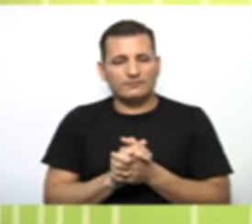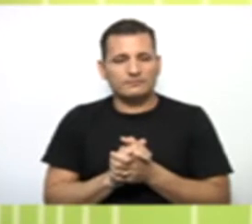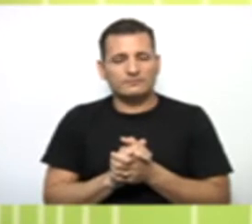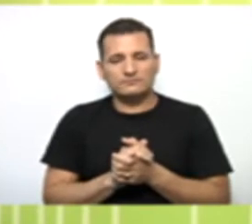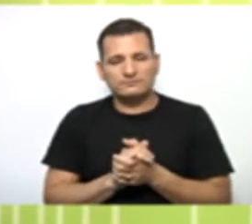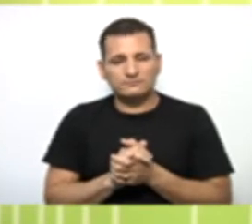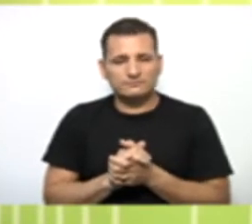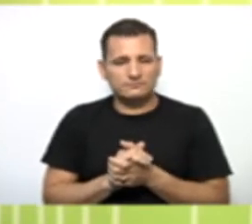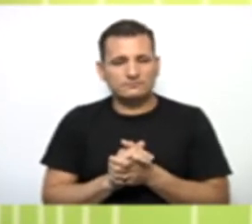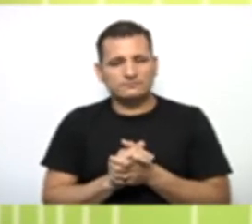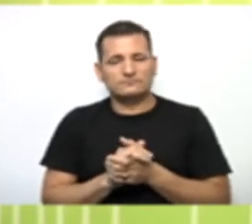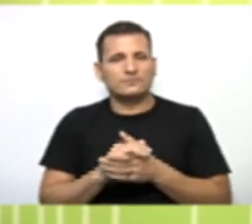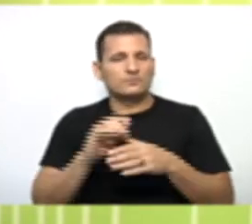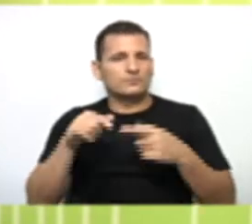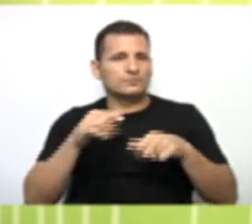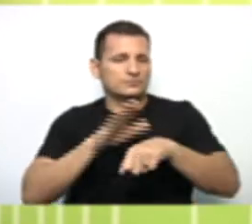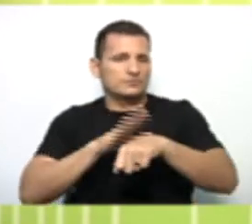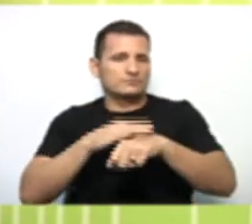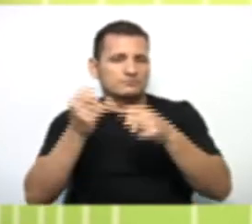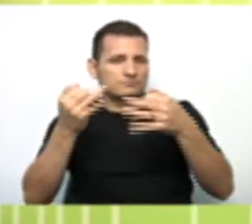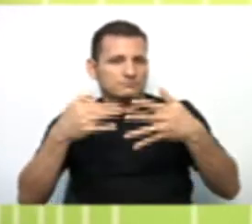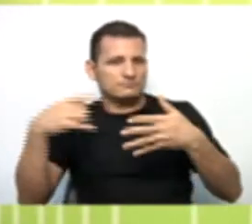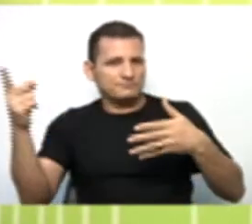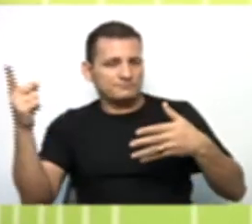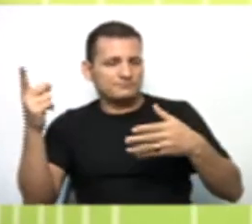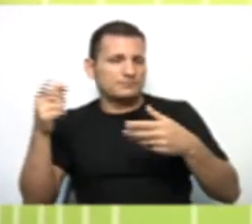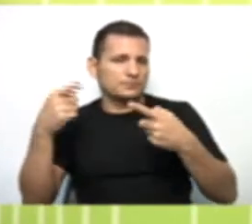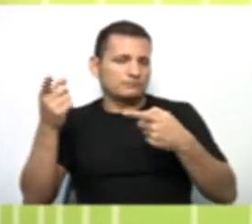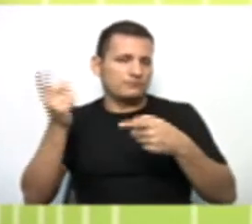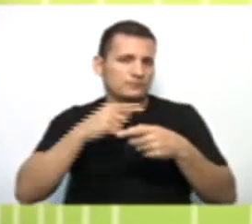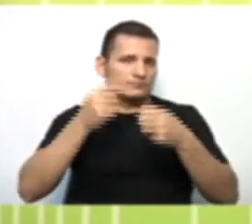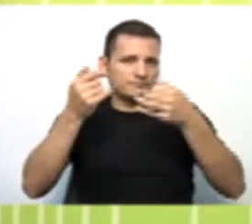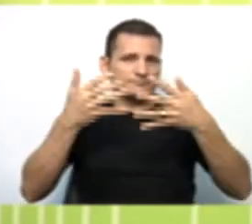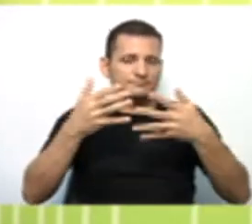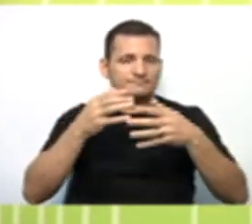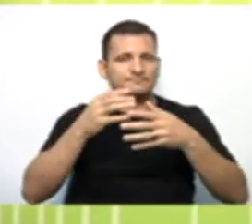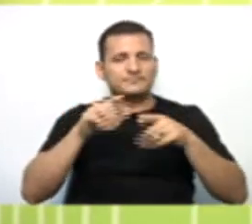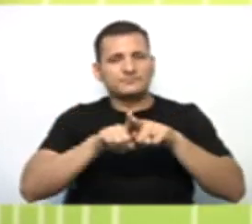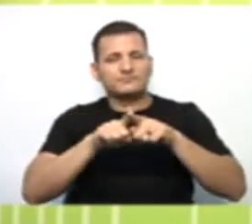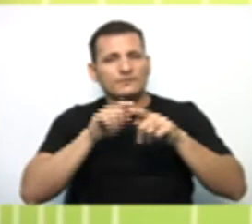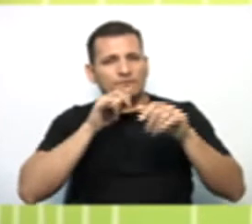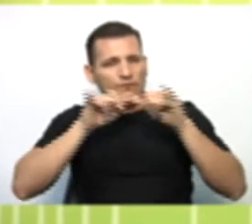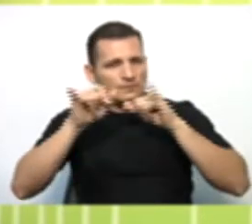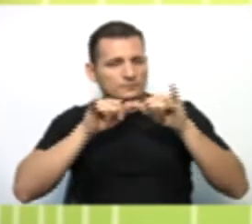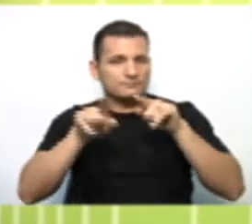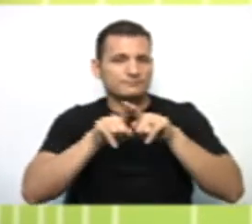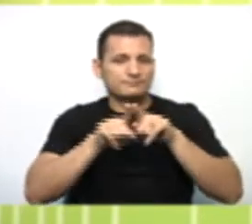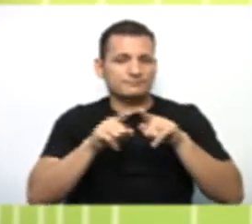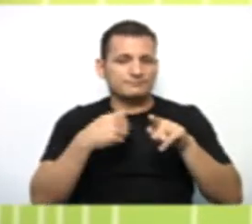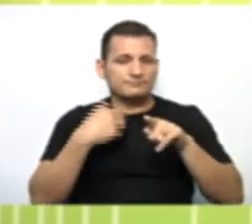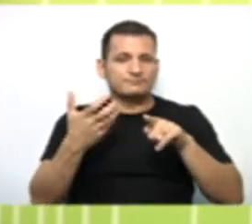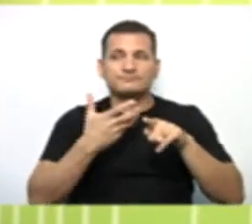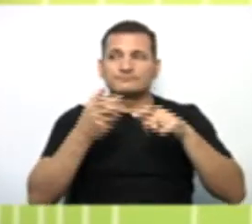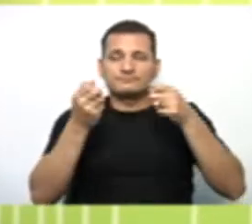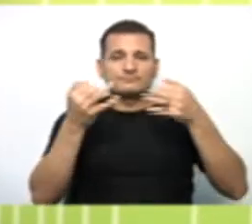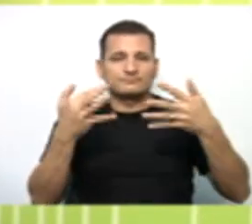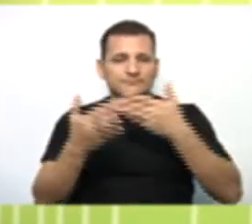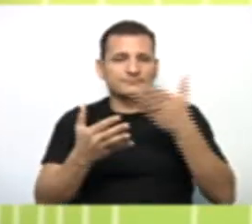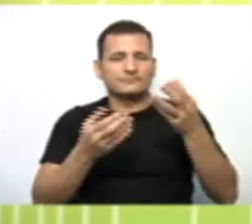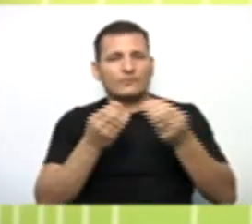aqui do finalzinho do tempo e trabalhar também a informação. Eu quero falar para vocês como vai ser